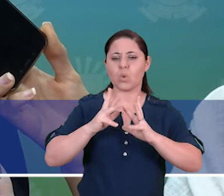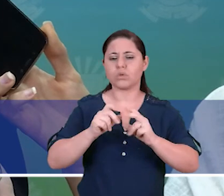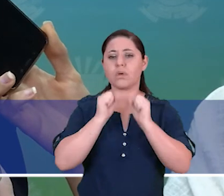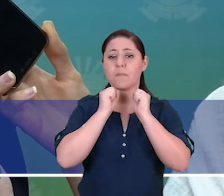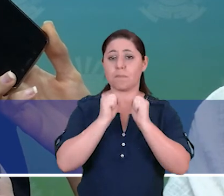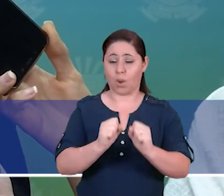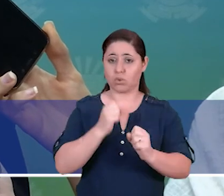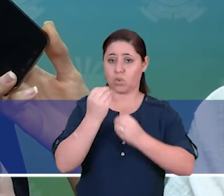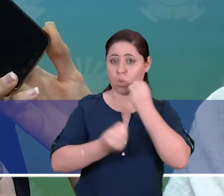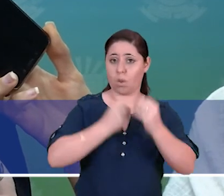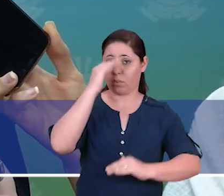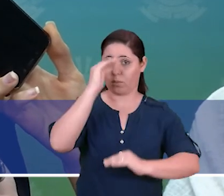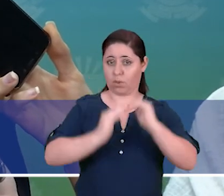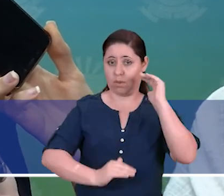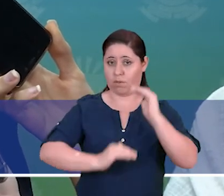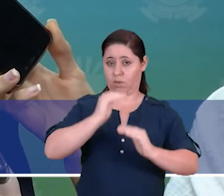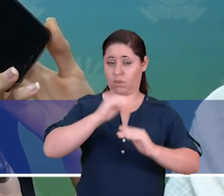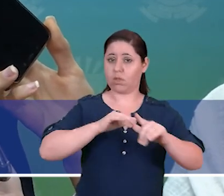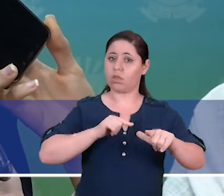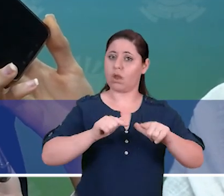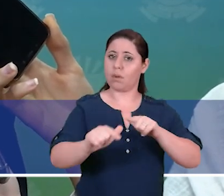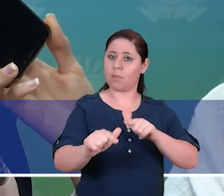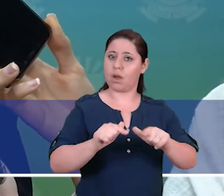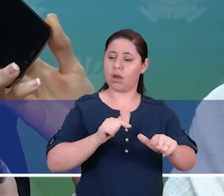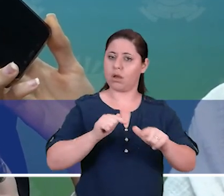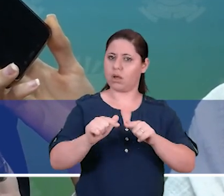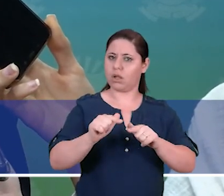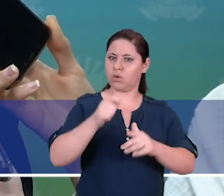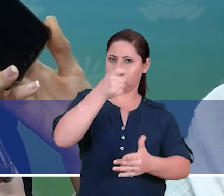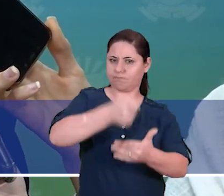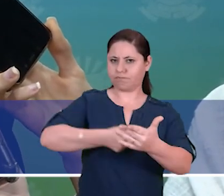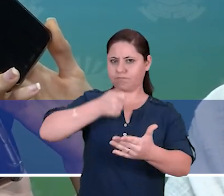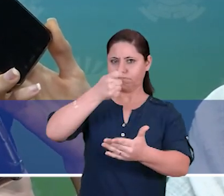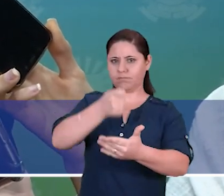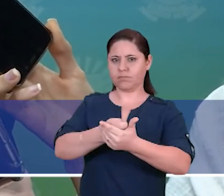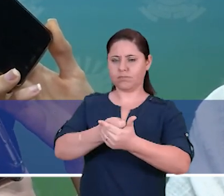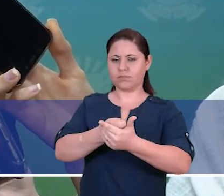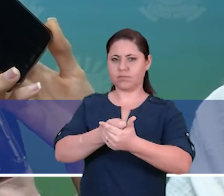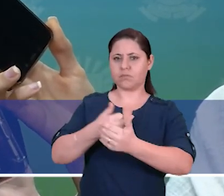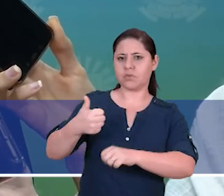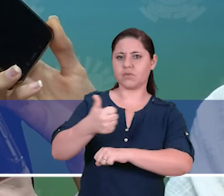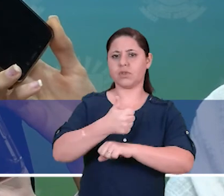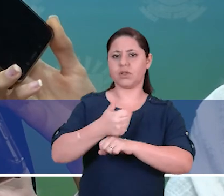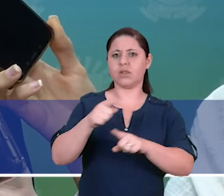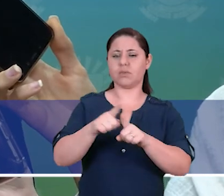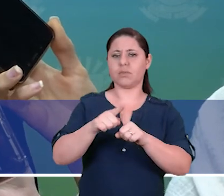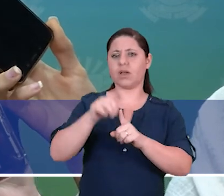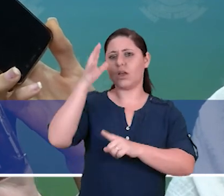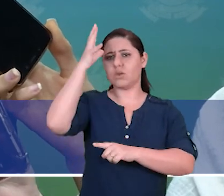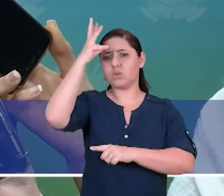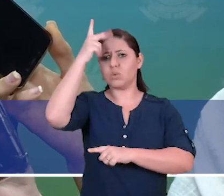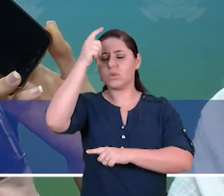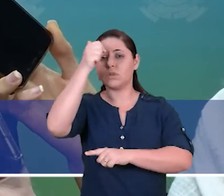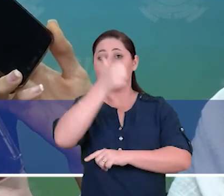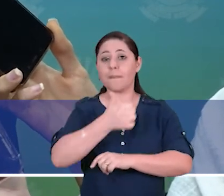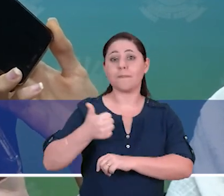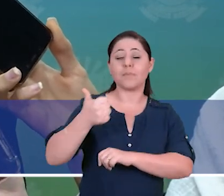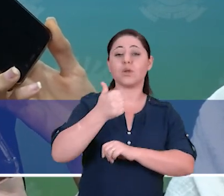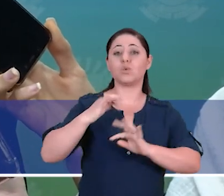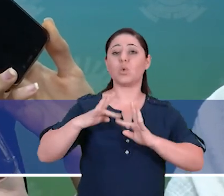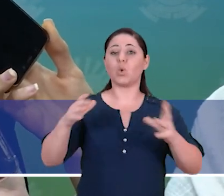que, de fato, eles possam, como profissionais, exercer o seu trabalho com eficiência e também para que o resultado